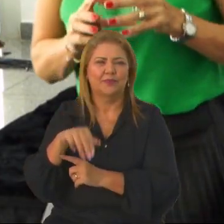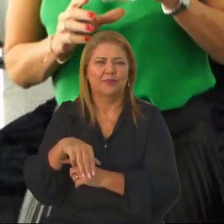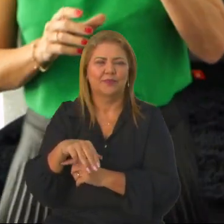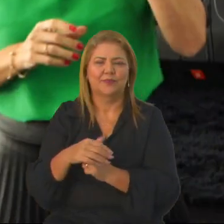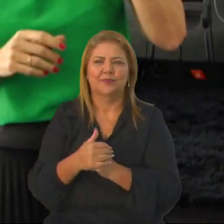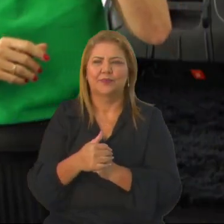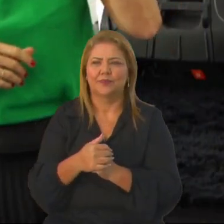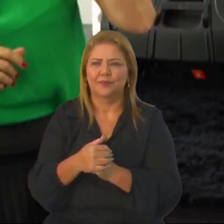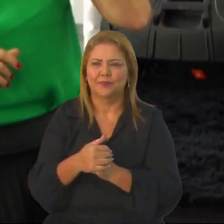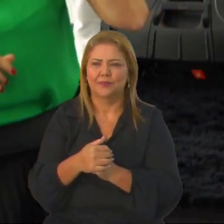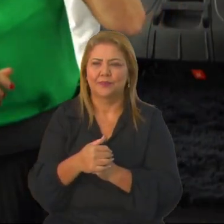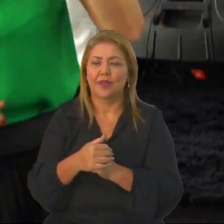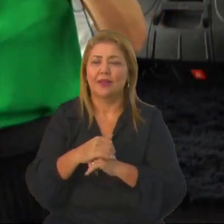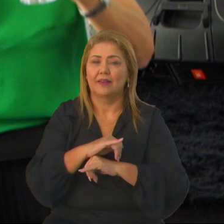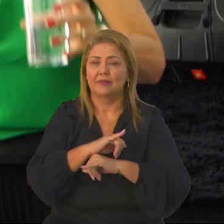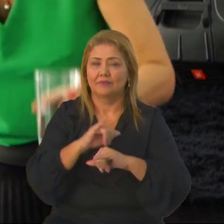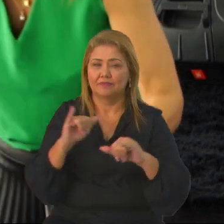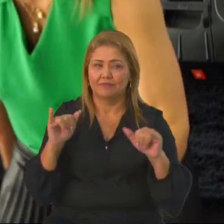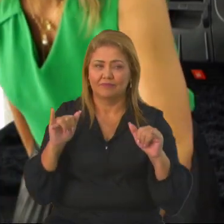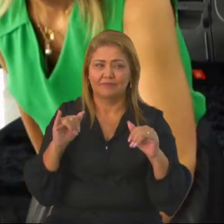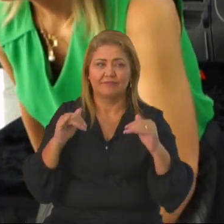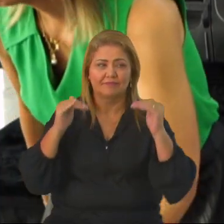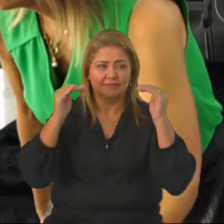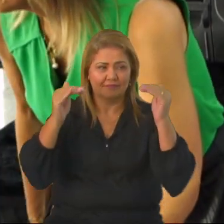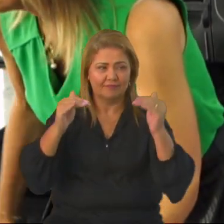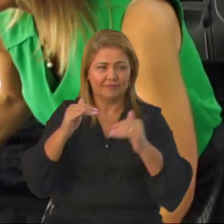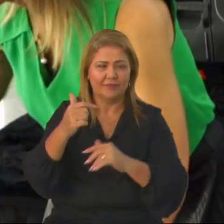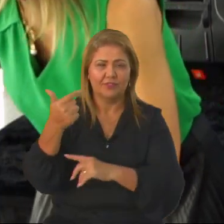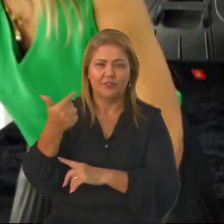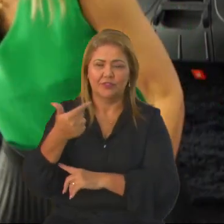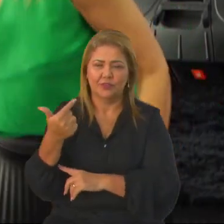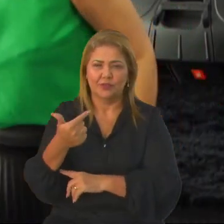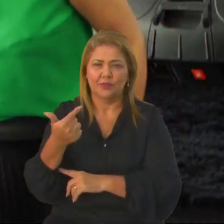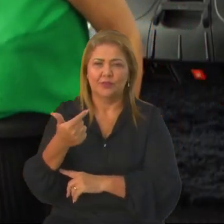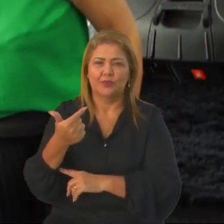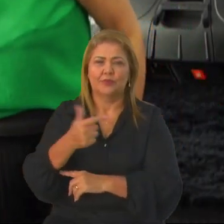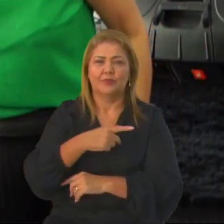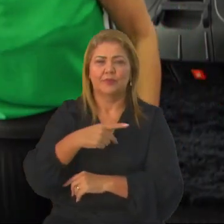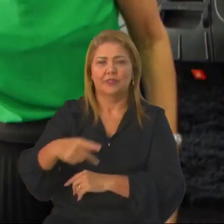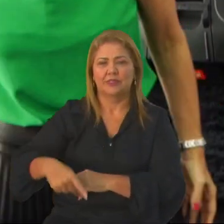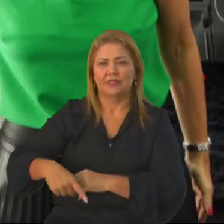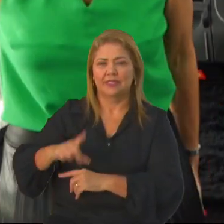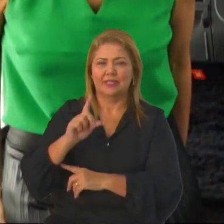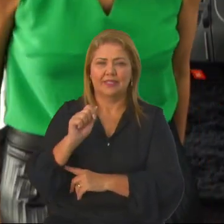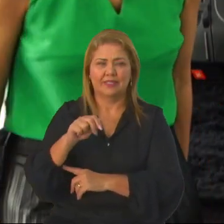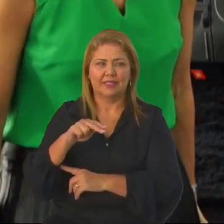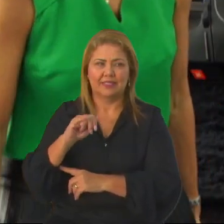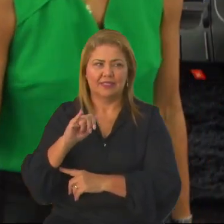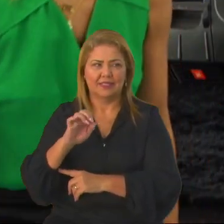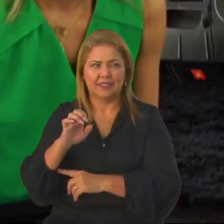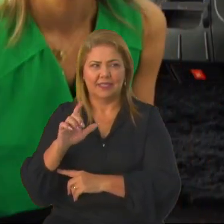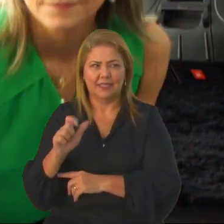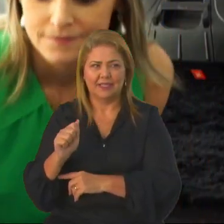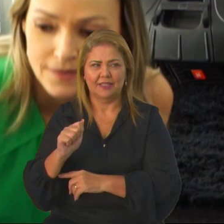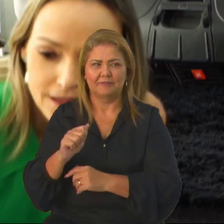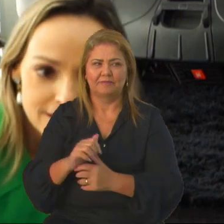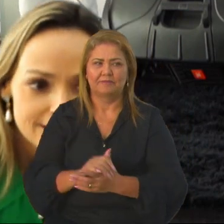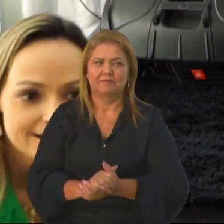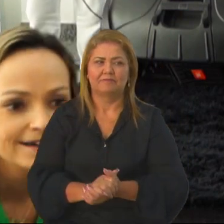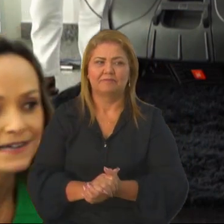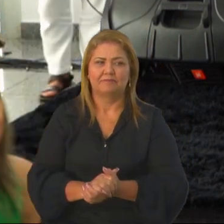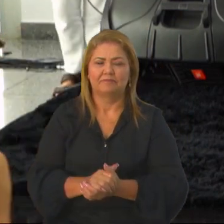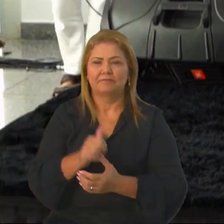Ainda em tempo, registramos a presença da vice-presidente da AGATRA, Daniele Parreira Belo Brito.